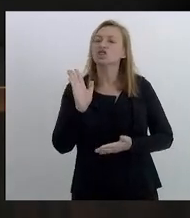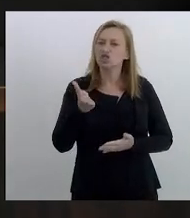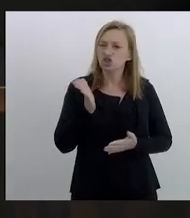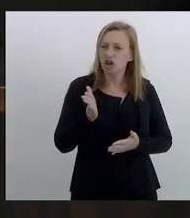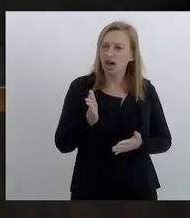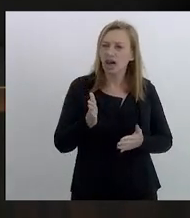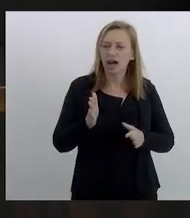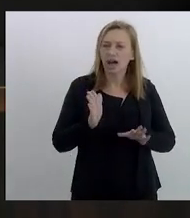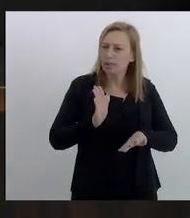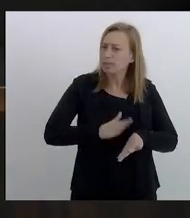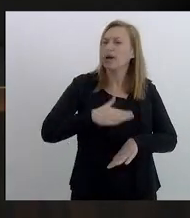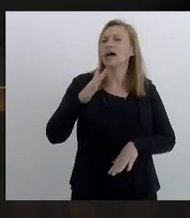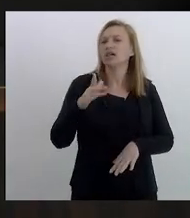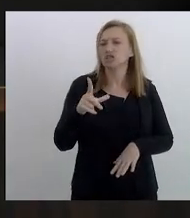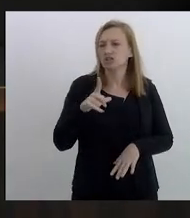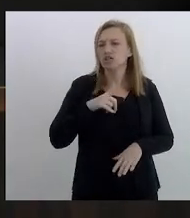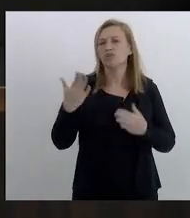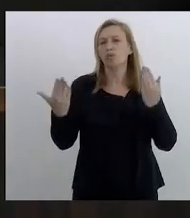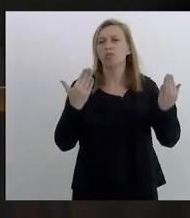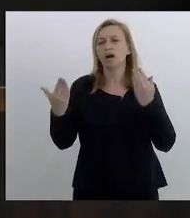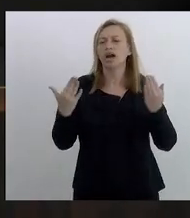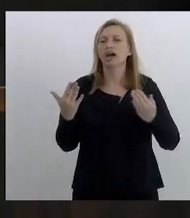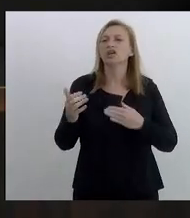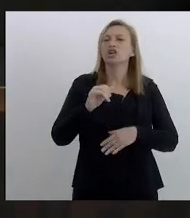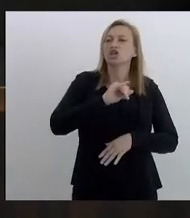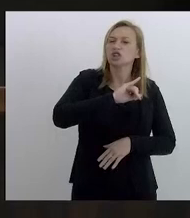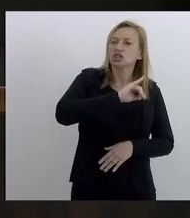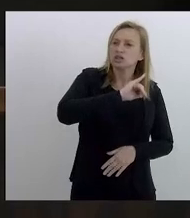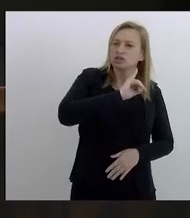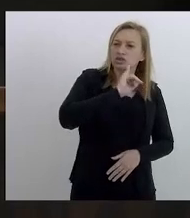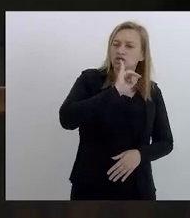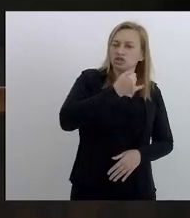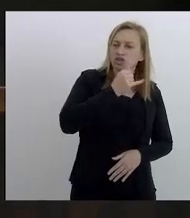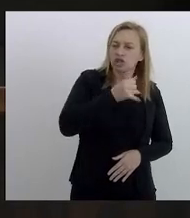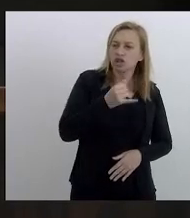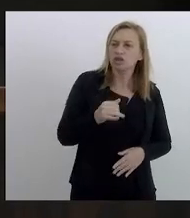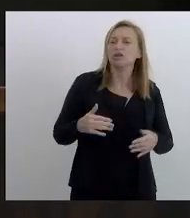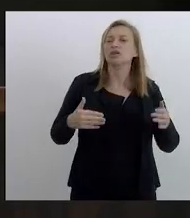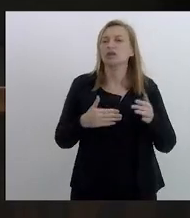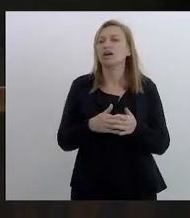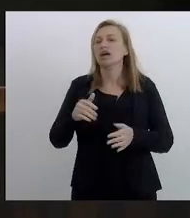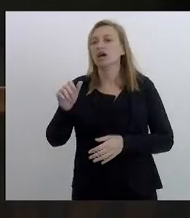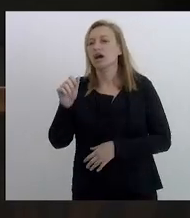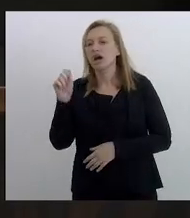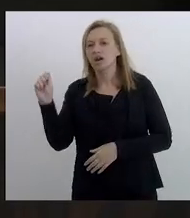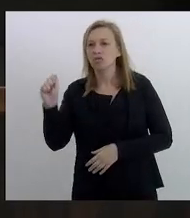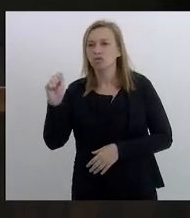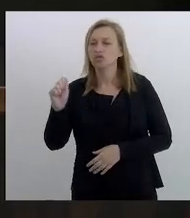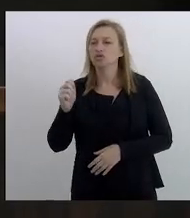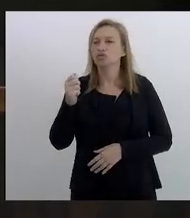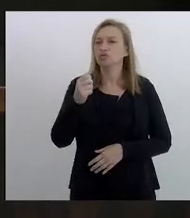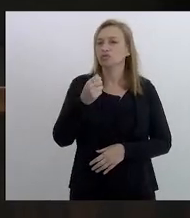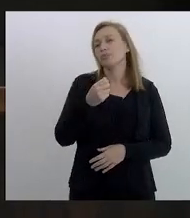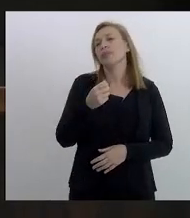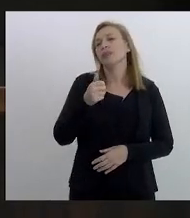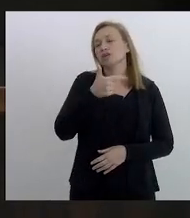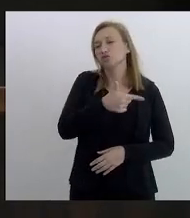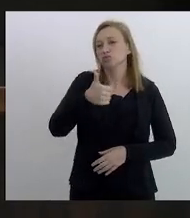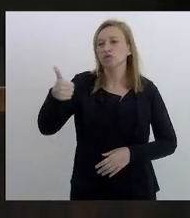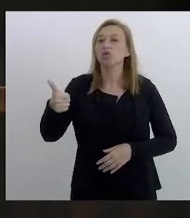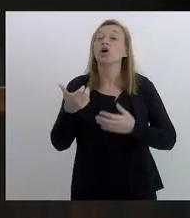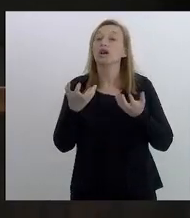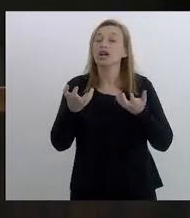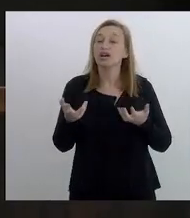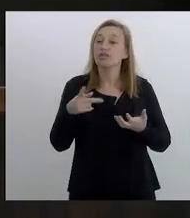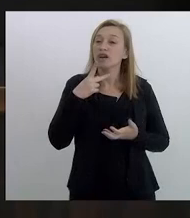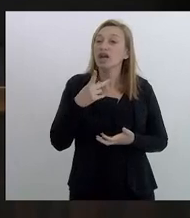11, comparado janeiro a agosto de 2021, com 20. Então, nós estamos aqui querendo